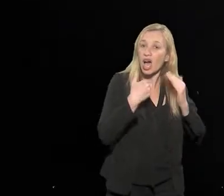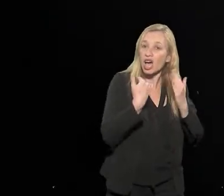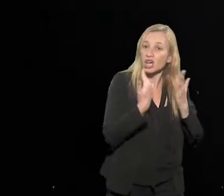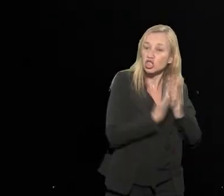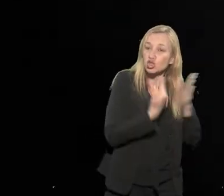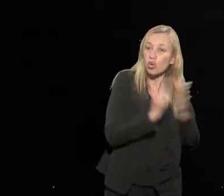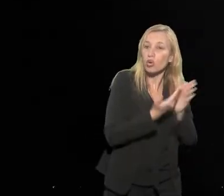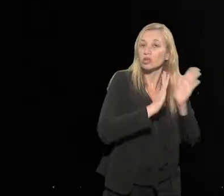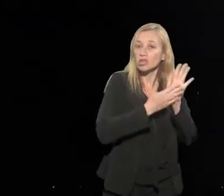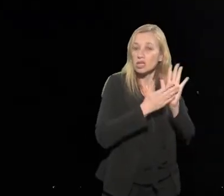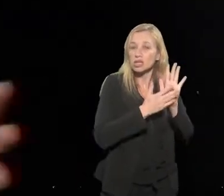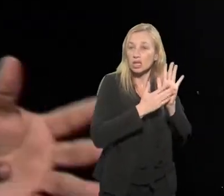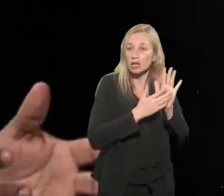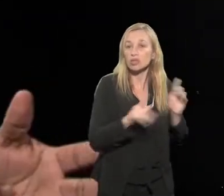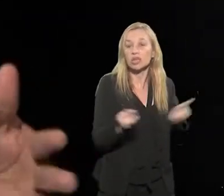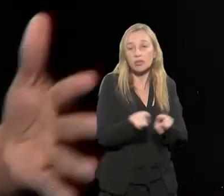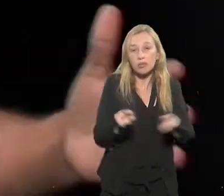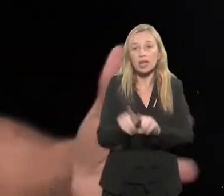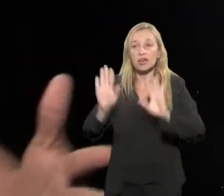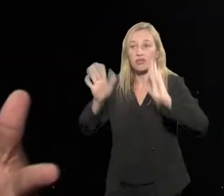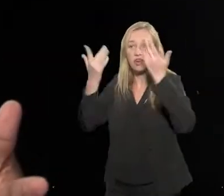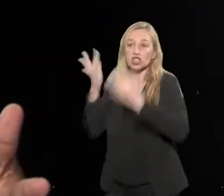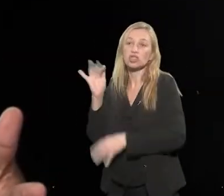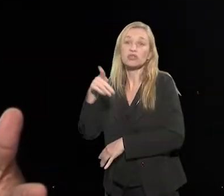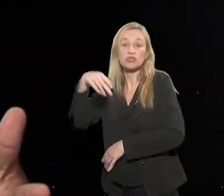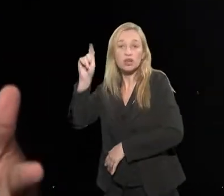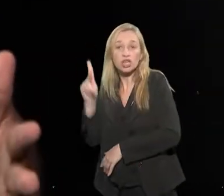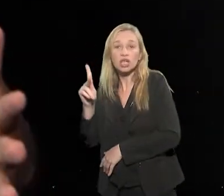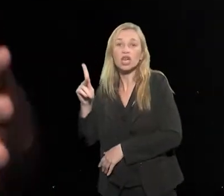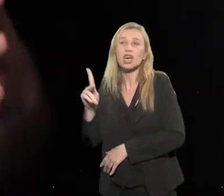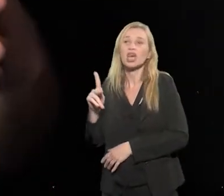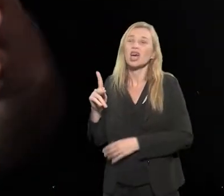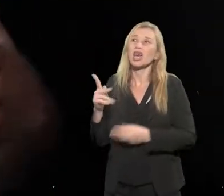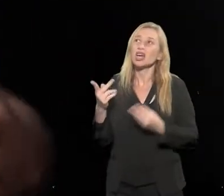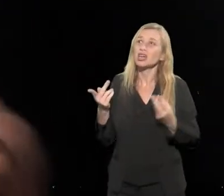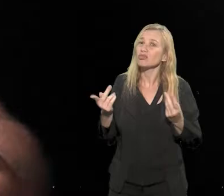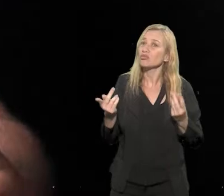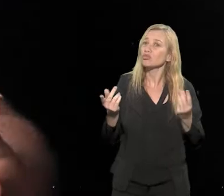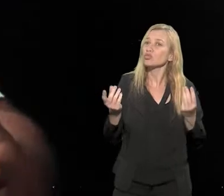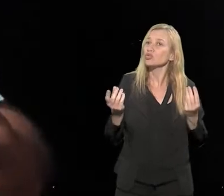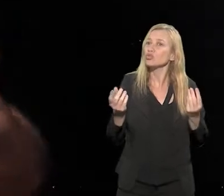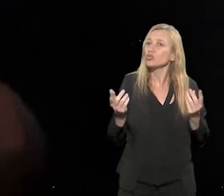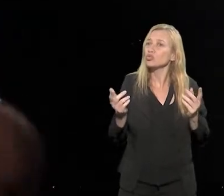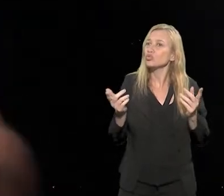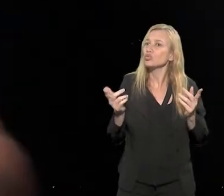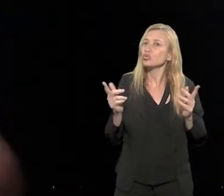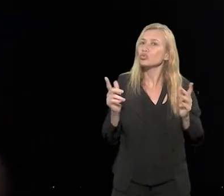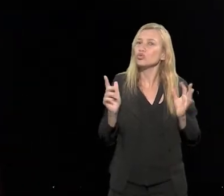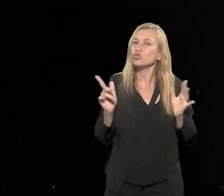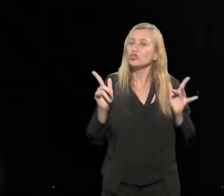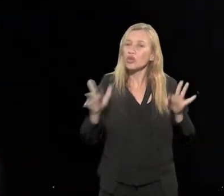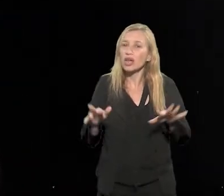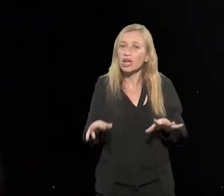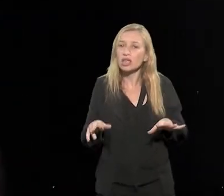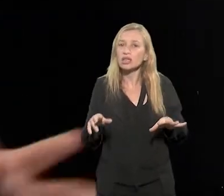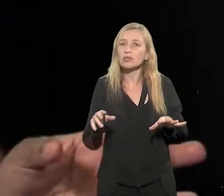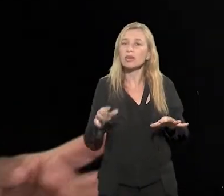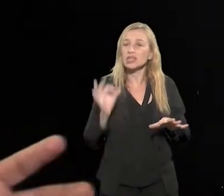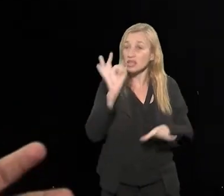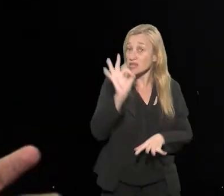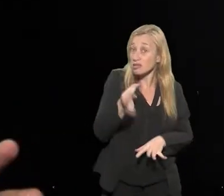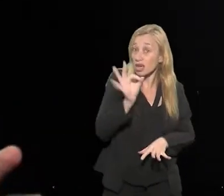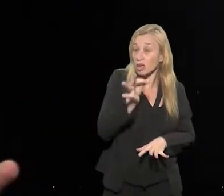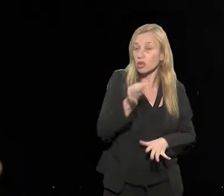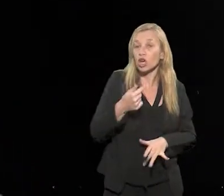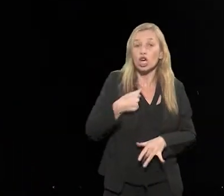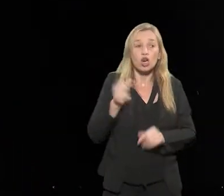de samba quanto o baile funk era tudo muito sazonal e pontual. E